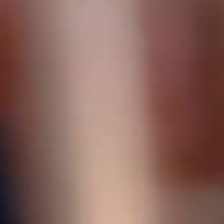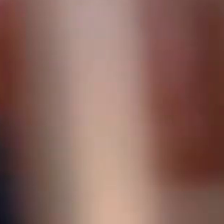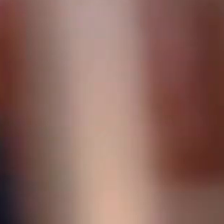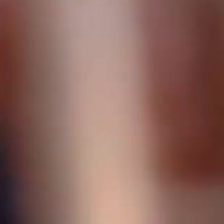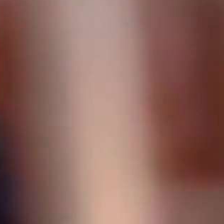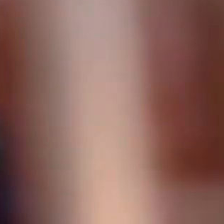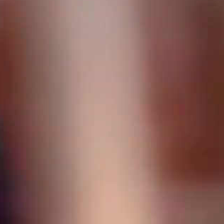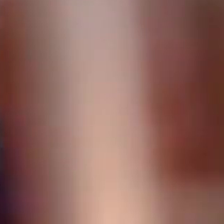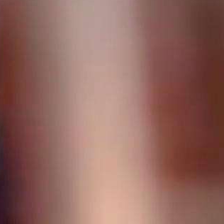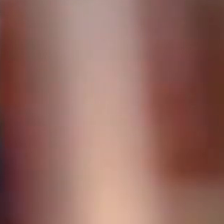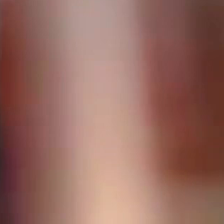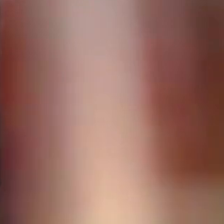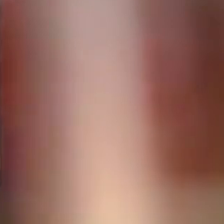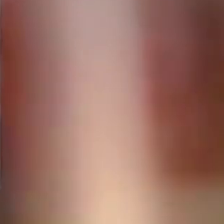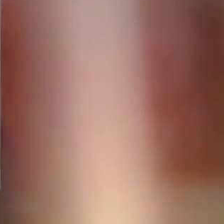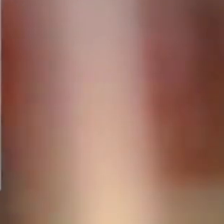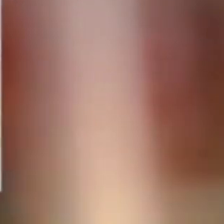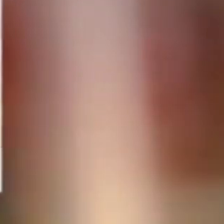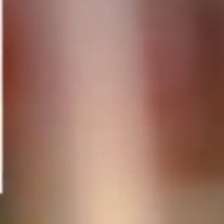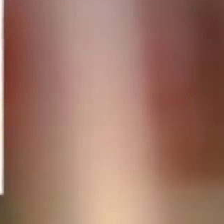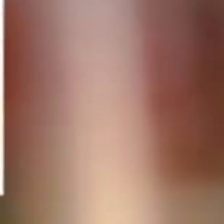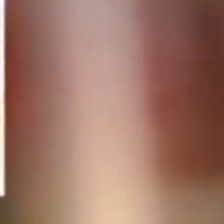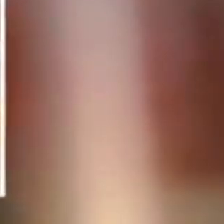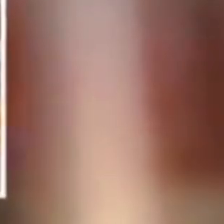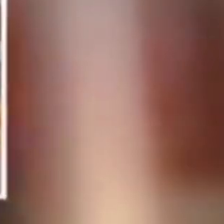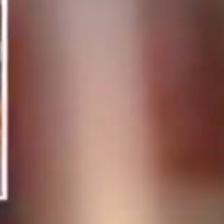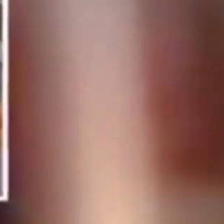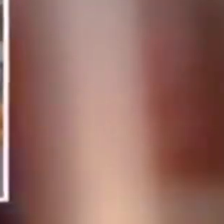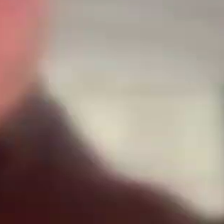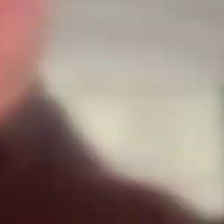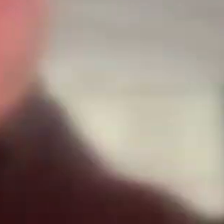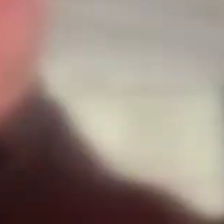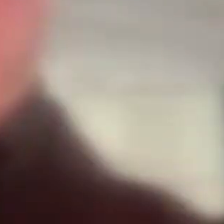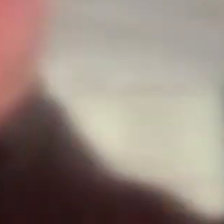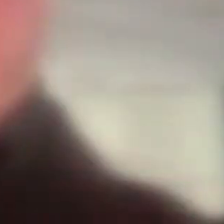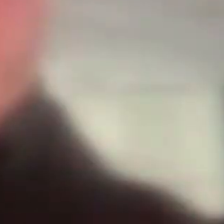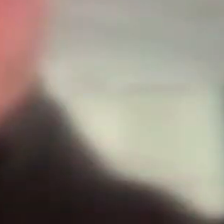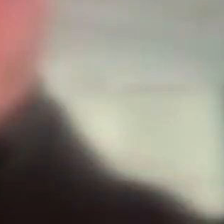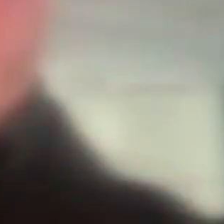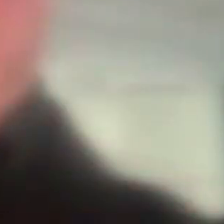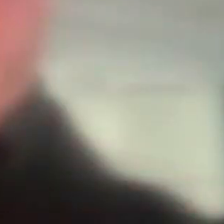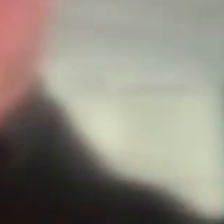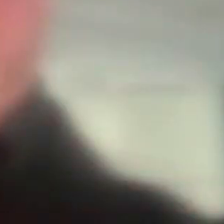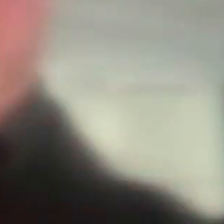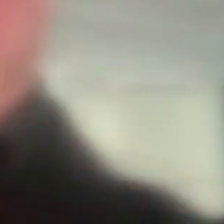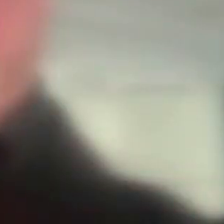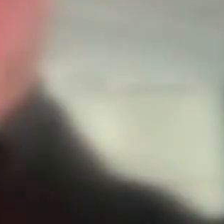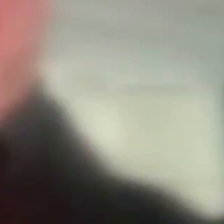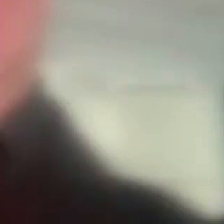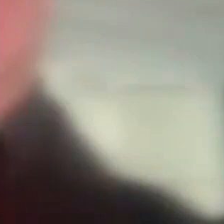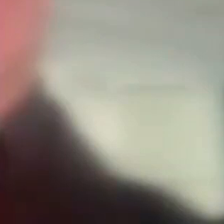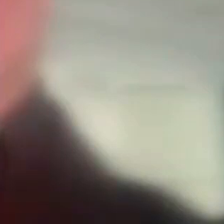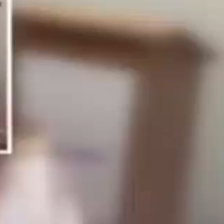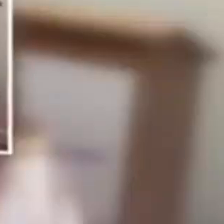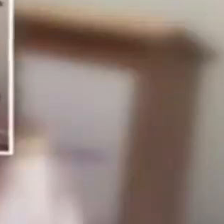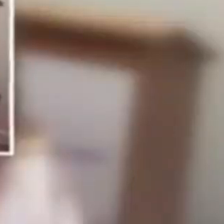relacionamento com Deus, através do dízimo, Deus me tornou